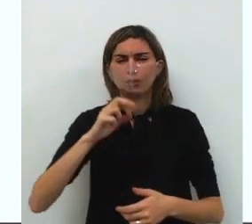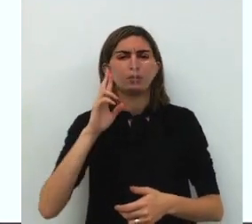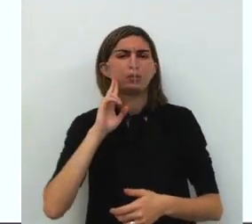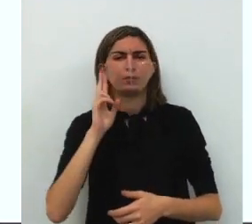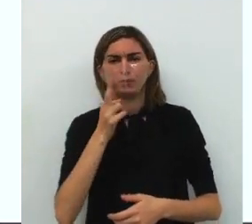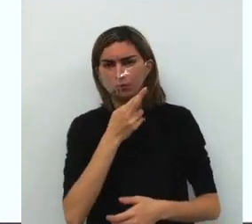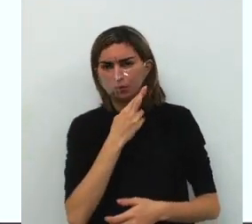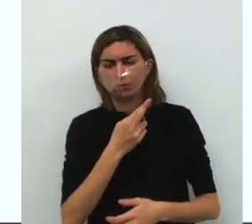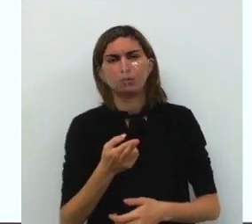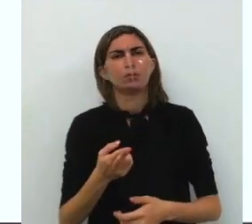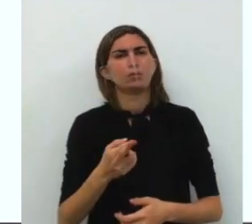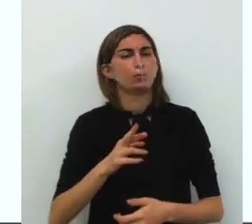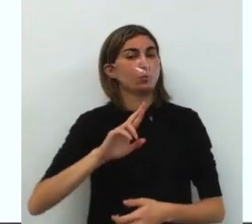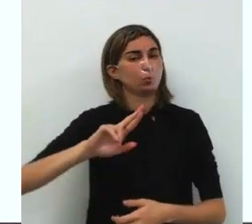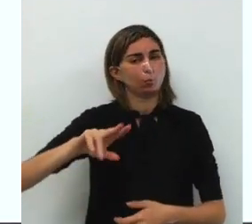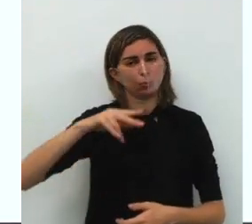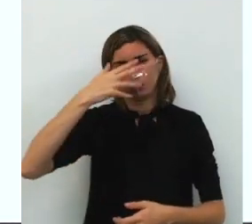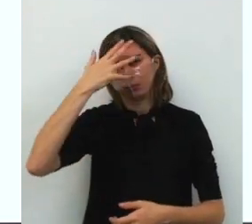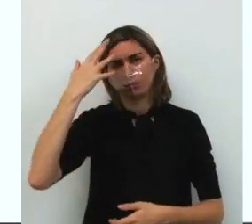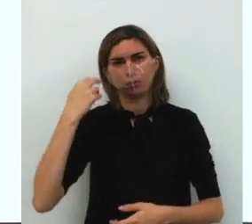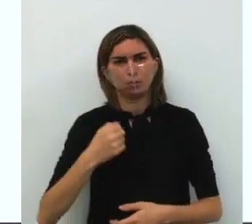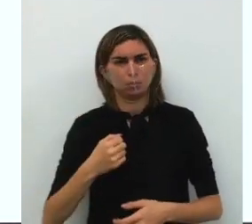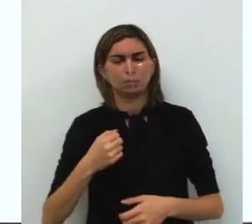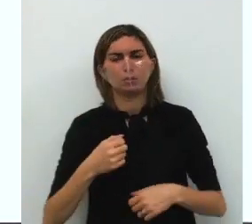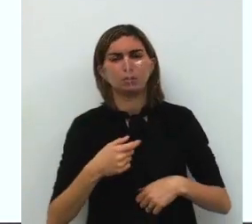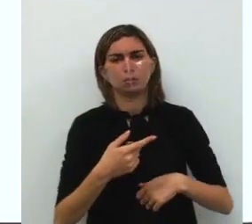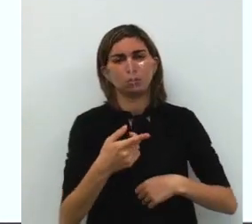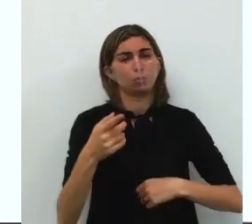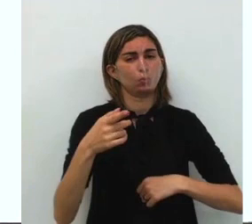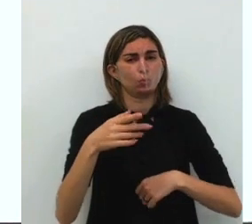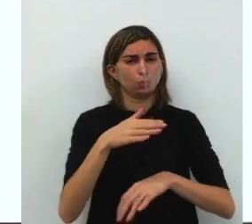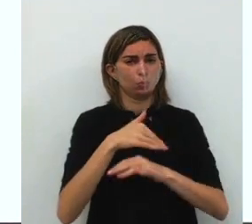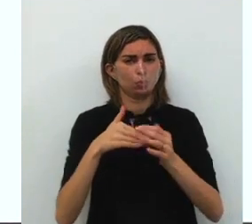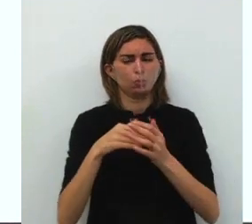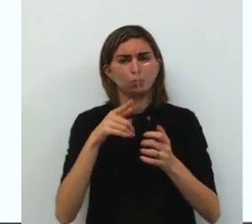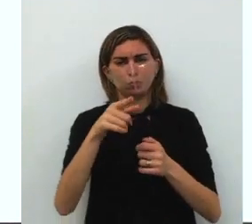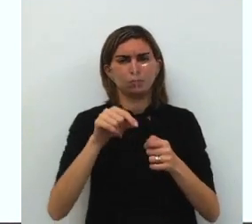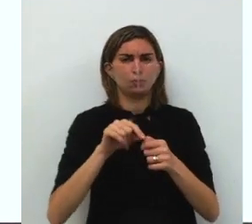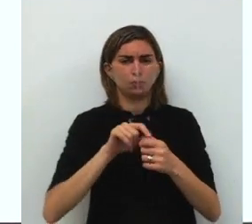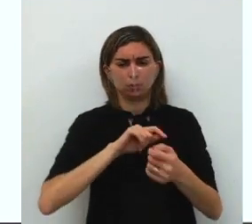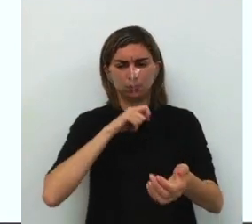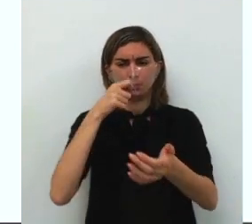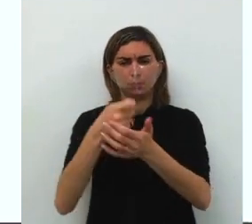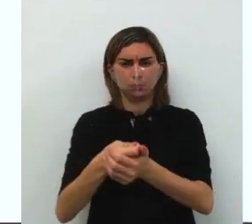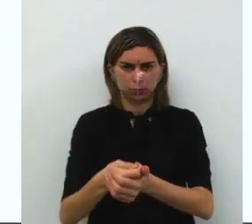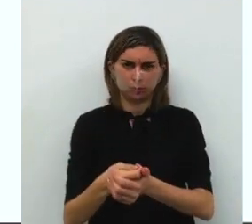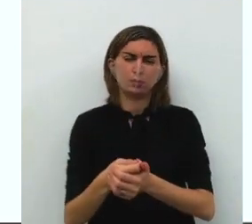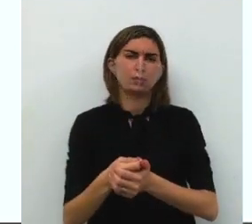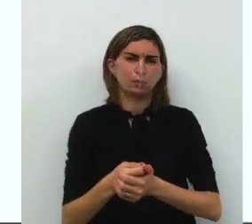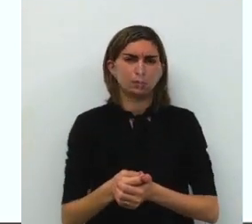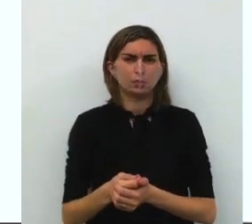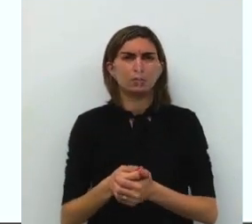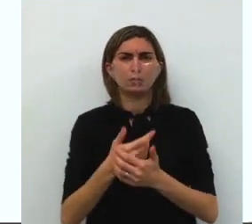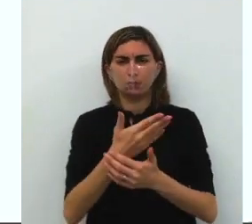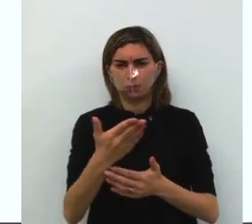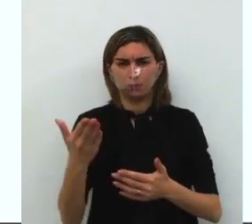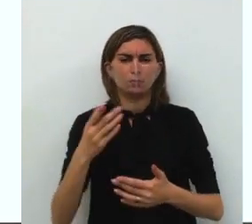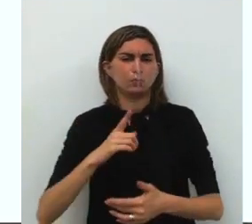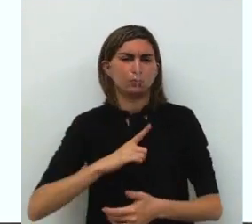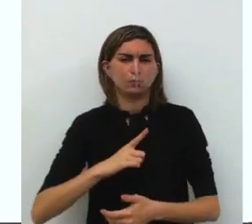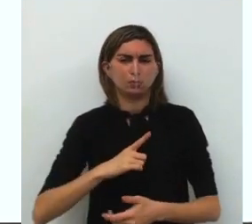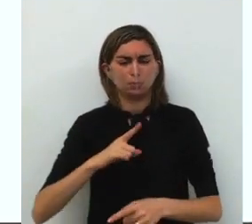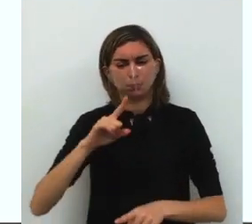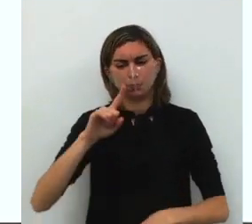aquele refrigerante, não esqueça, tudo que você paga para consumir,